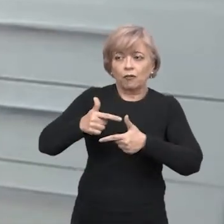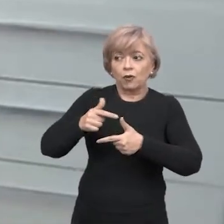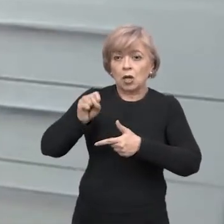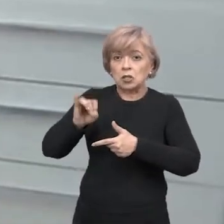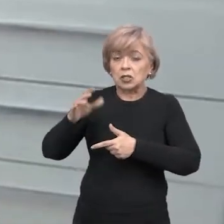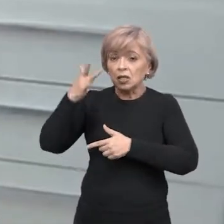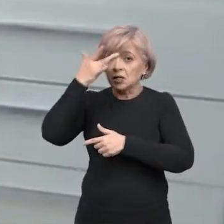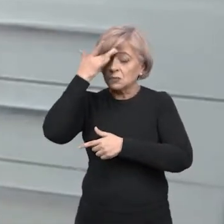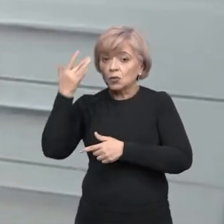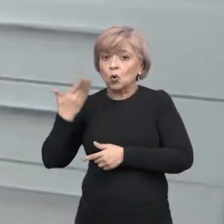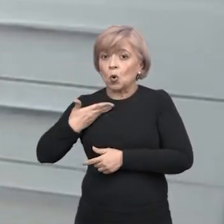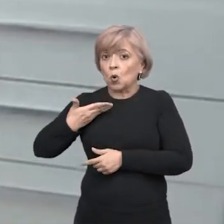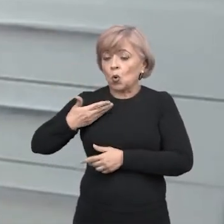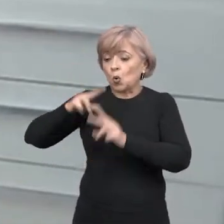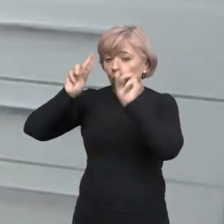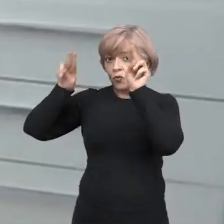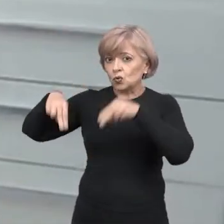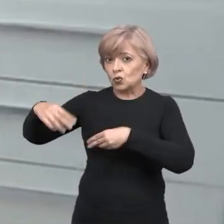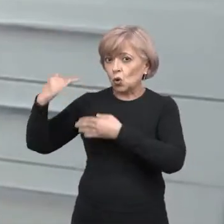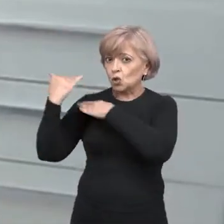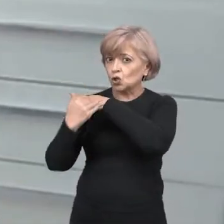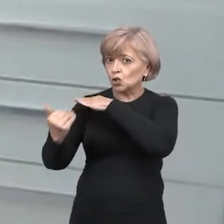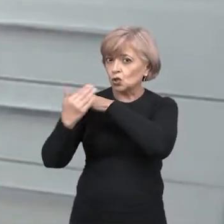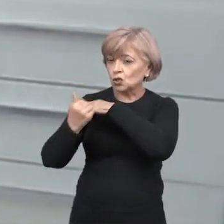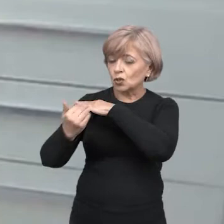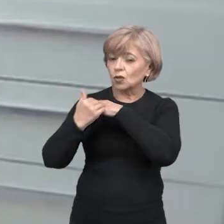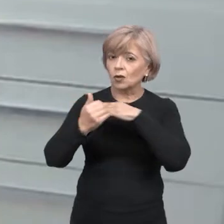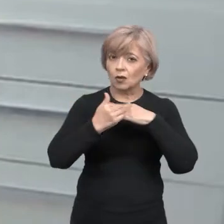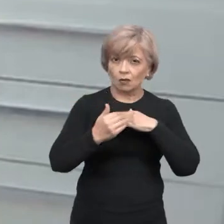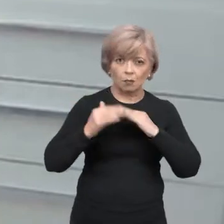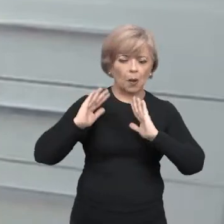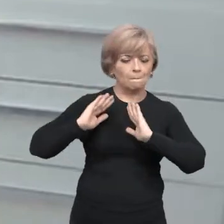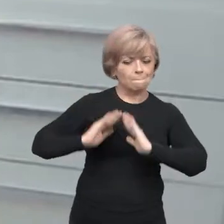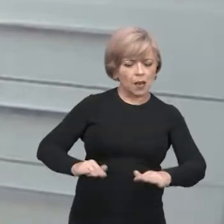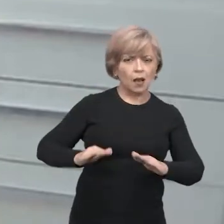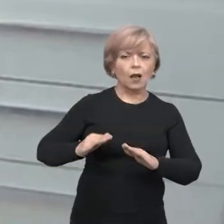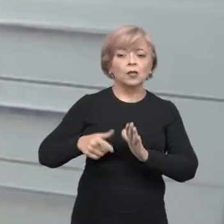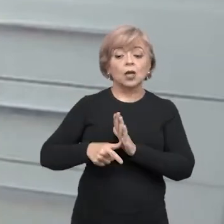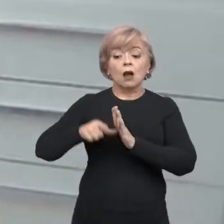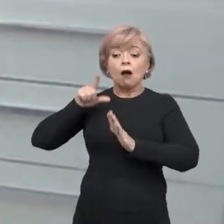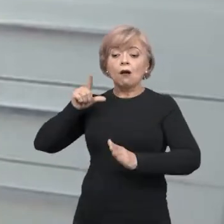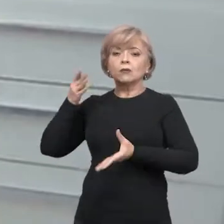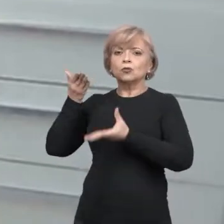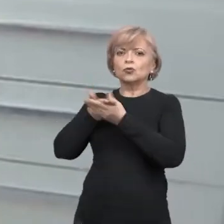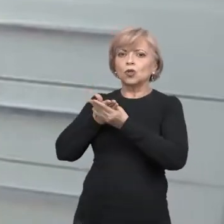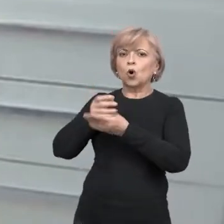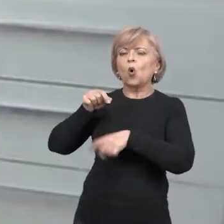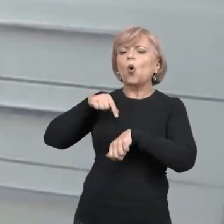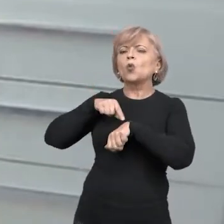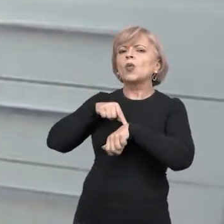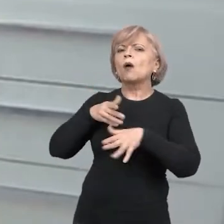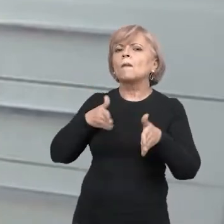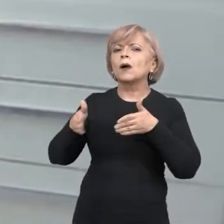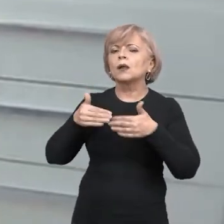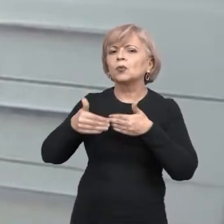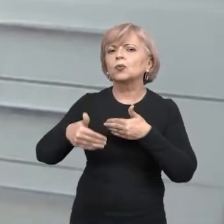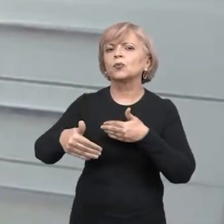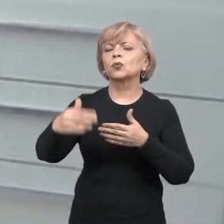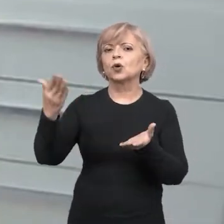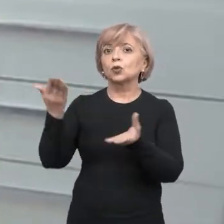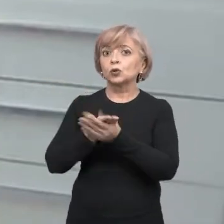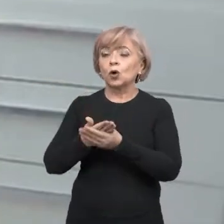solicitação de colegas em casos prejudiciais ou mesmo judicializadas e também funciona mediante